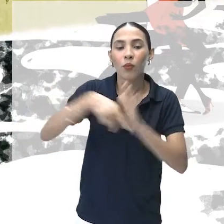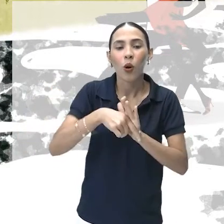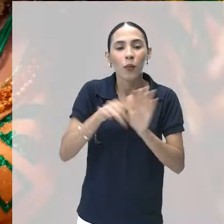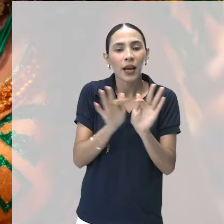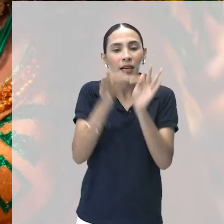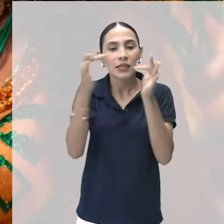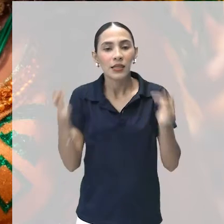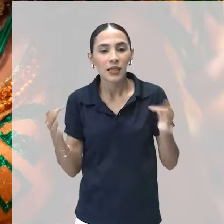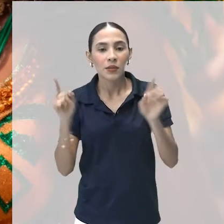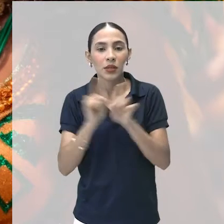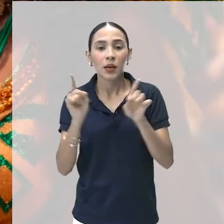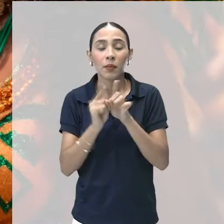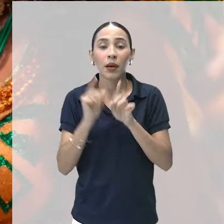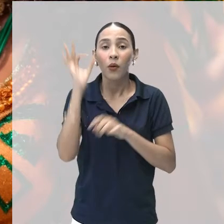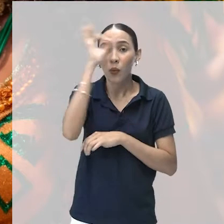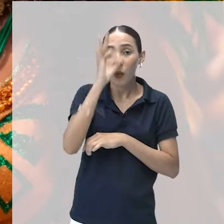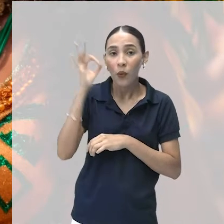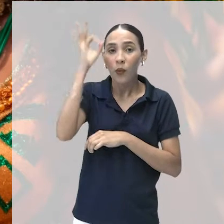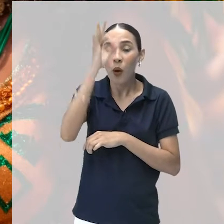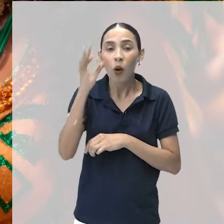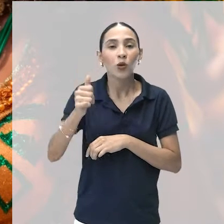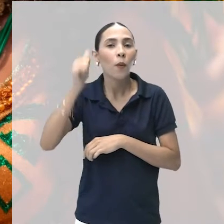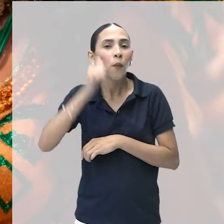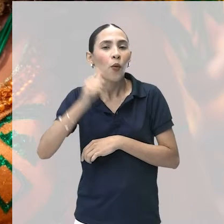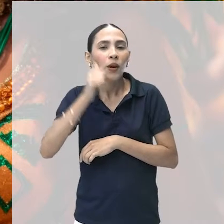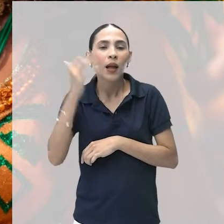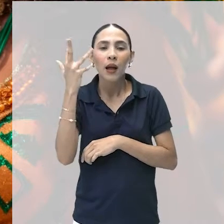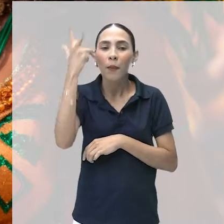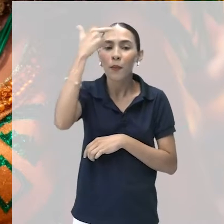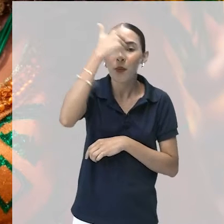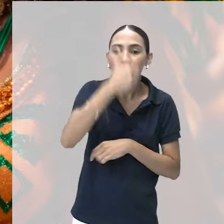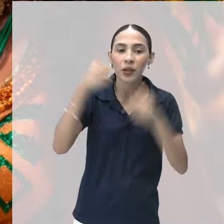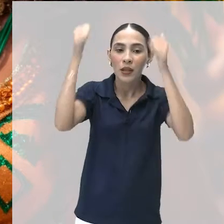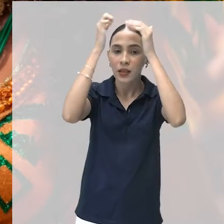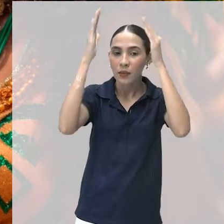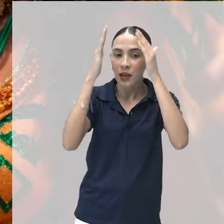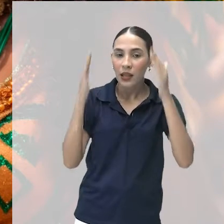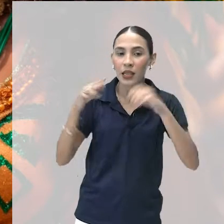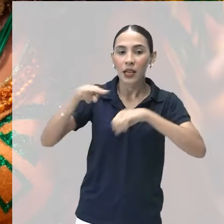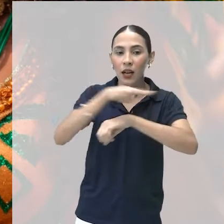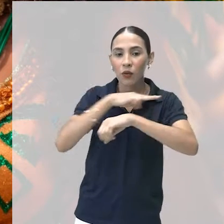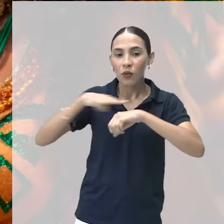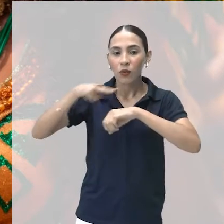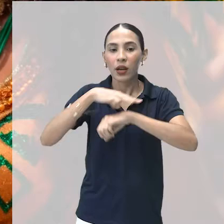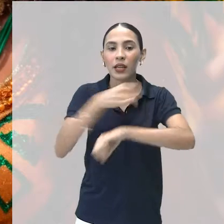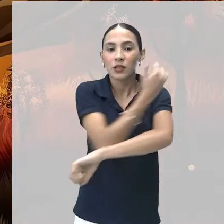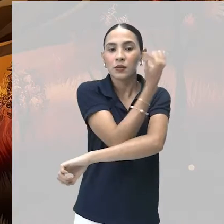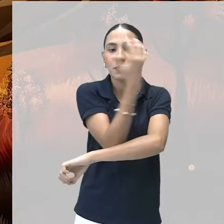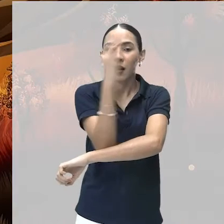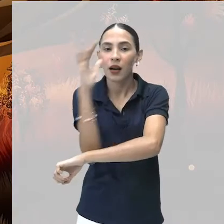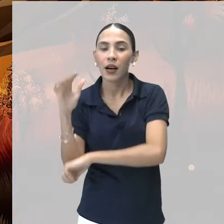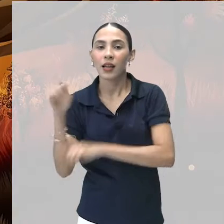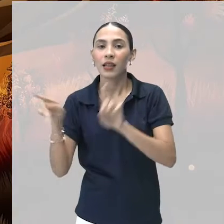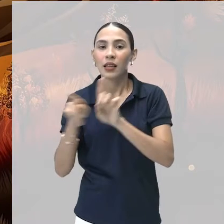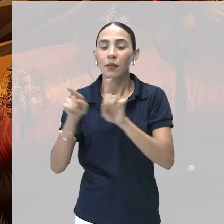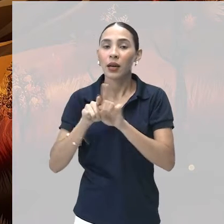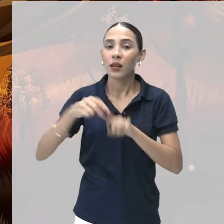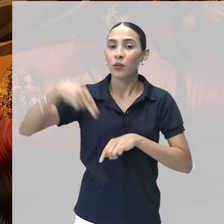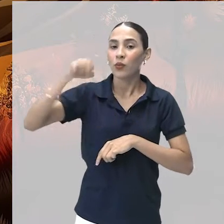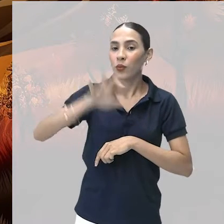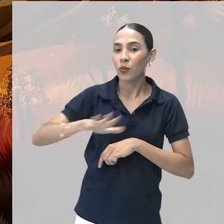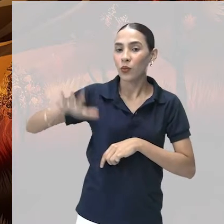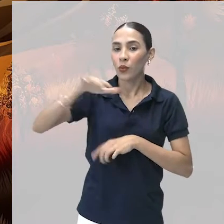prata, os olhos verdes da mulata, a cabeleira esconde atrás da verde mata o luar do